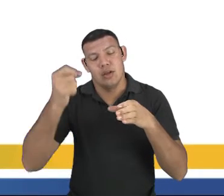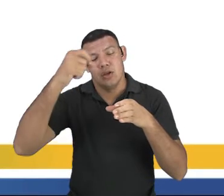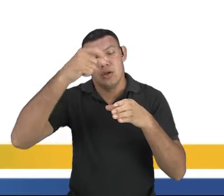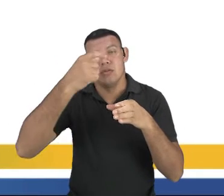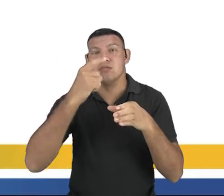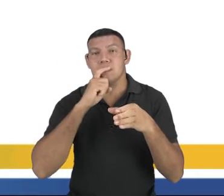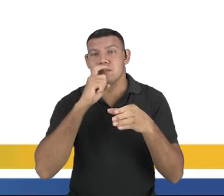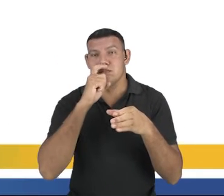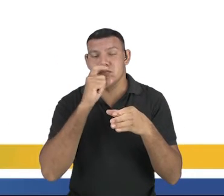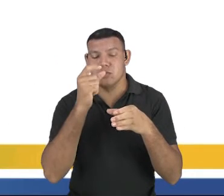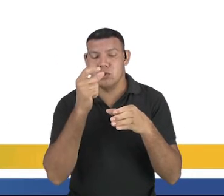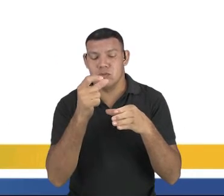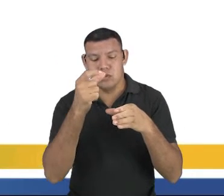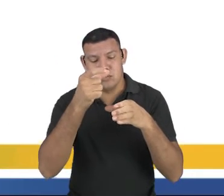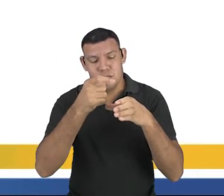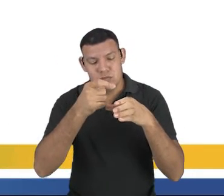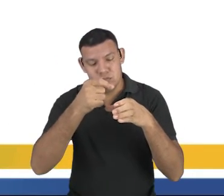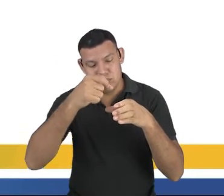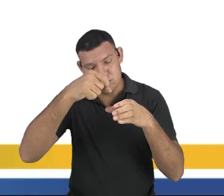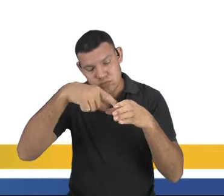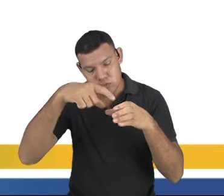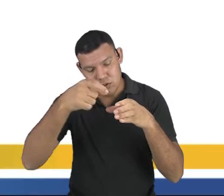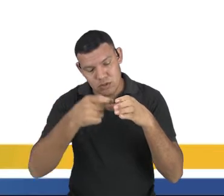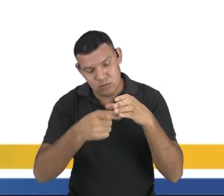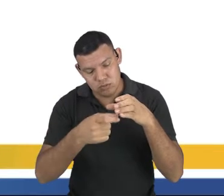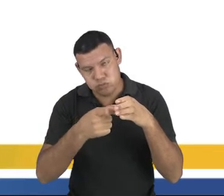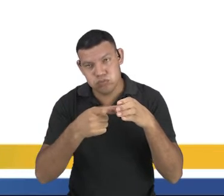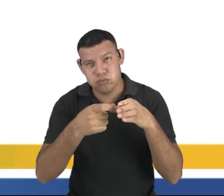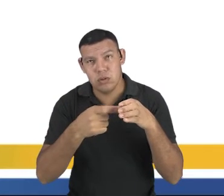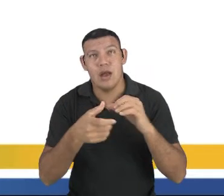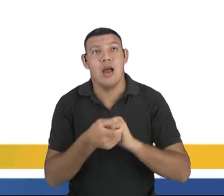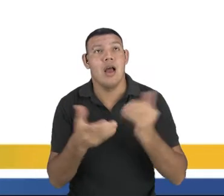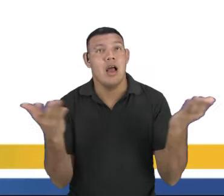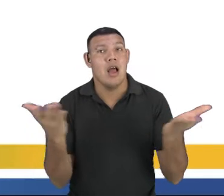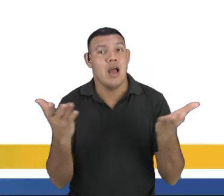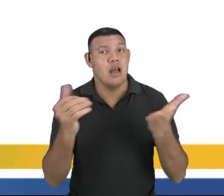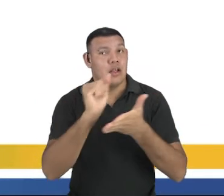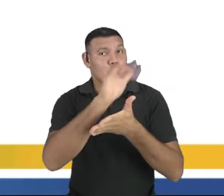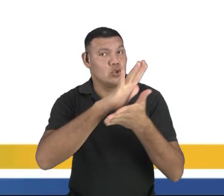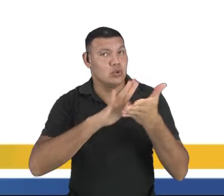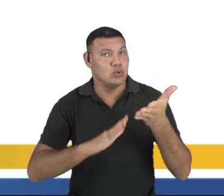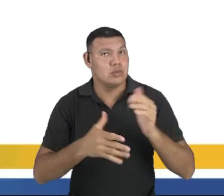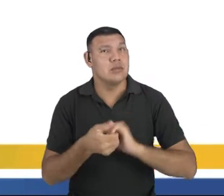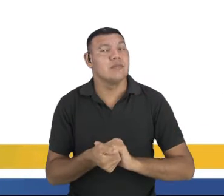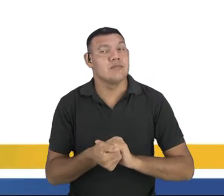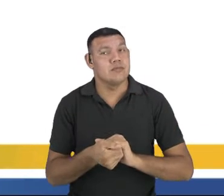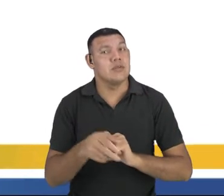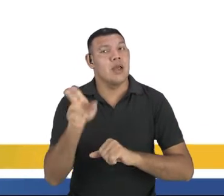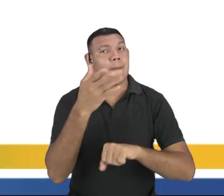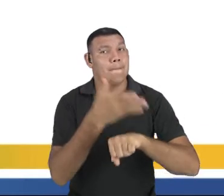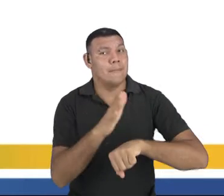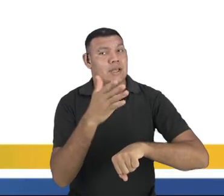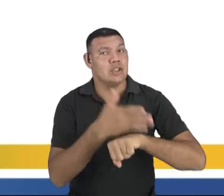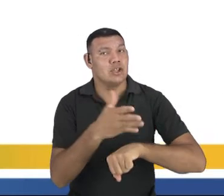Fica menos denso. E aí vamos fazer um exercício aqui, pessoal, para aplicar